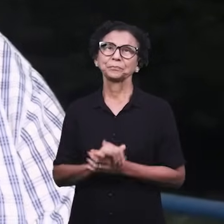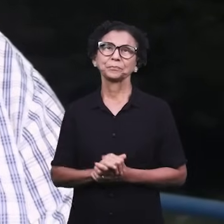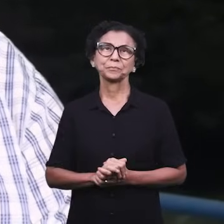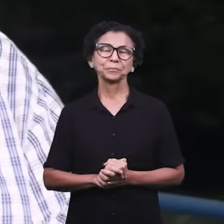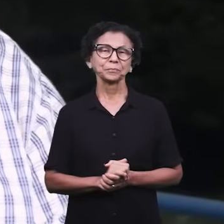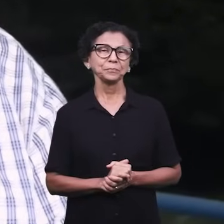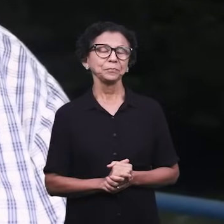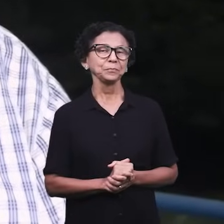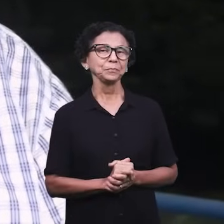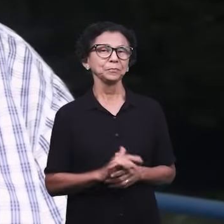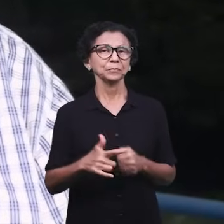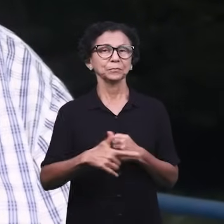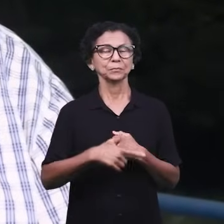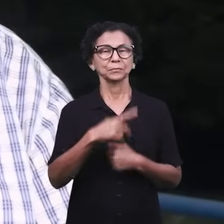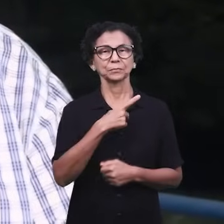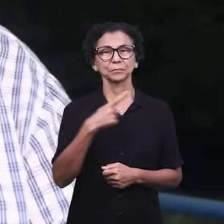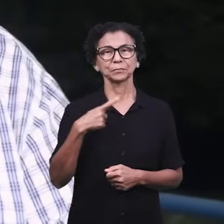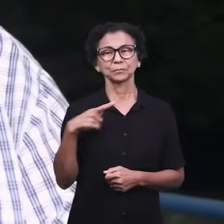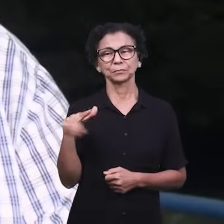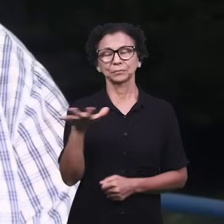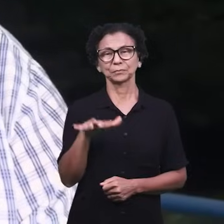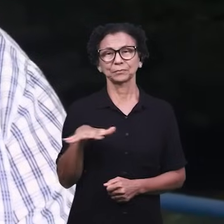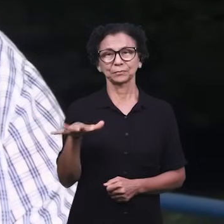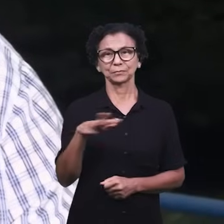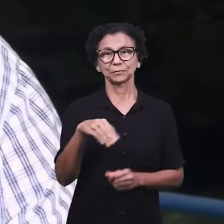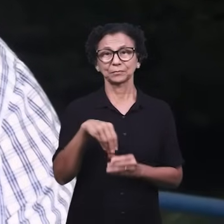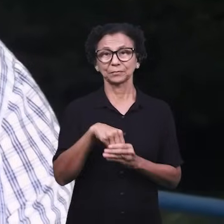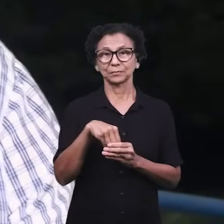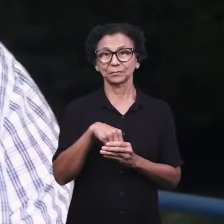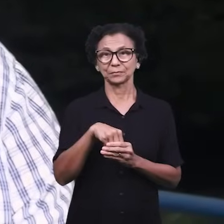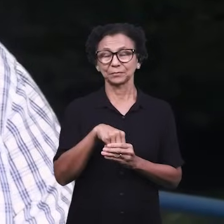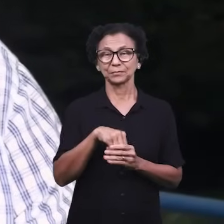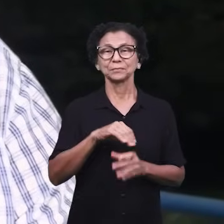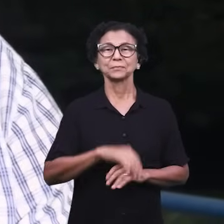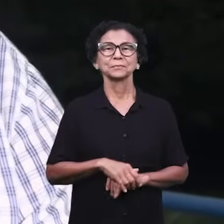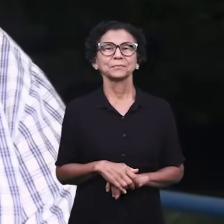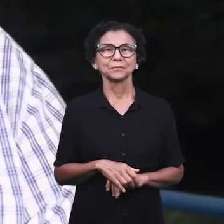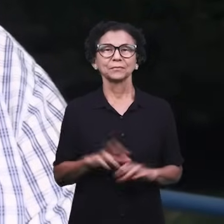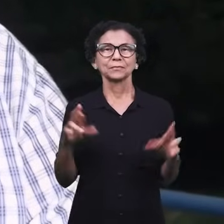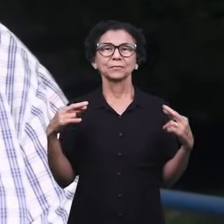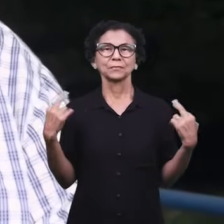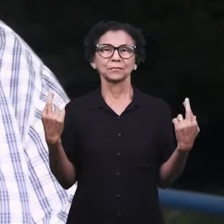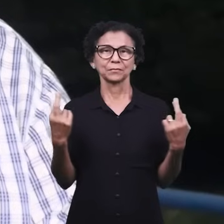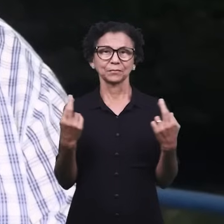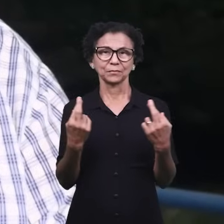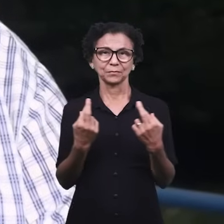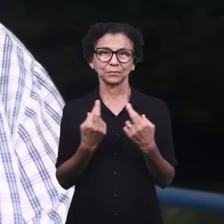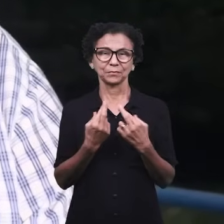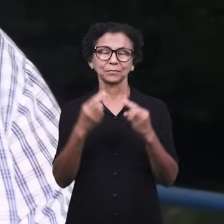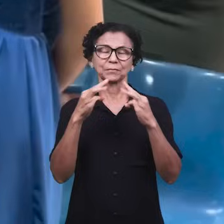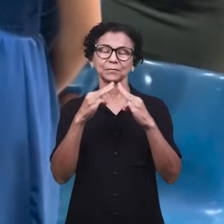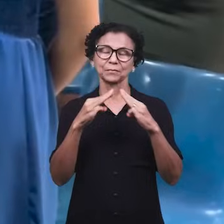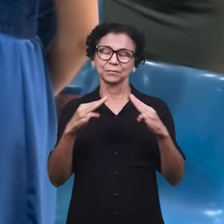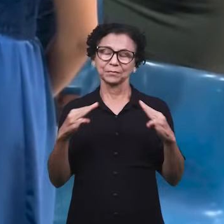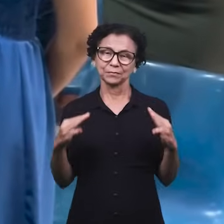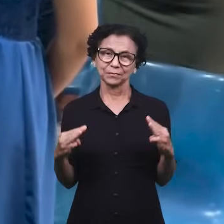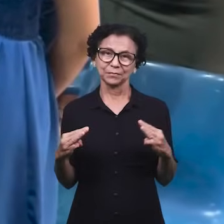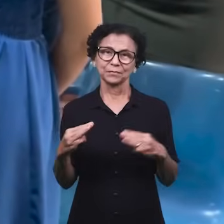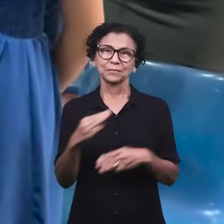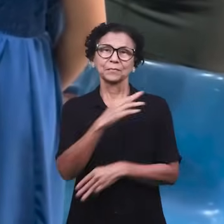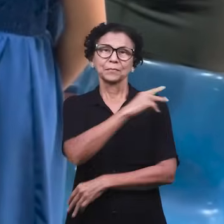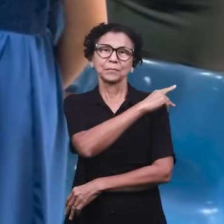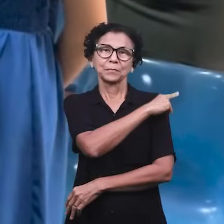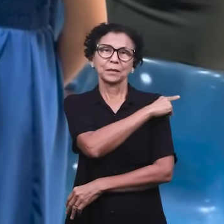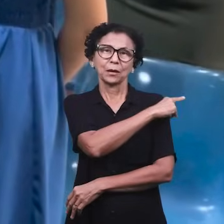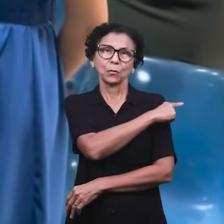pastor Antônio Kleber, aqui da região Piauí, e nós estamos reunidos aqui no Manaim de Teresina, no Piauí, onde na